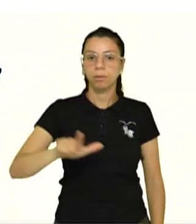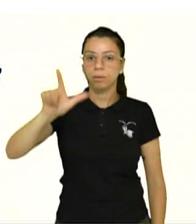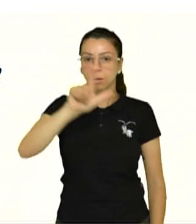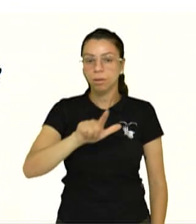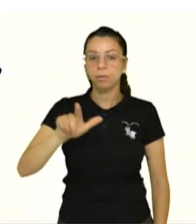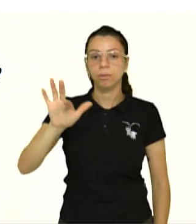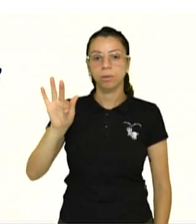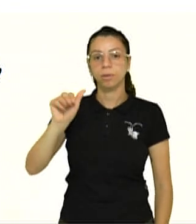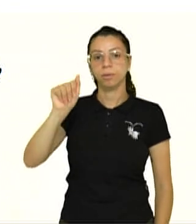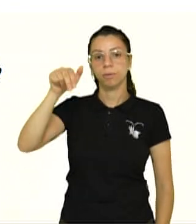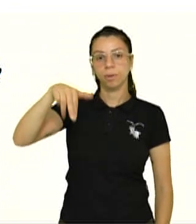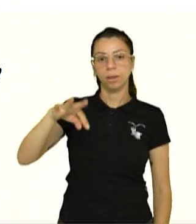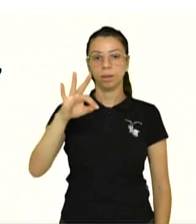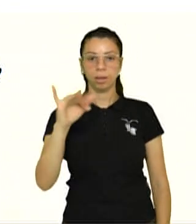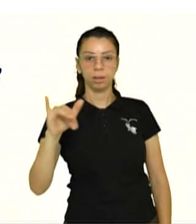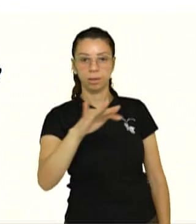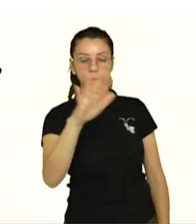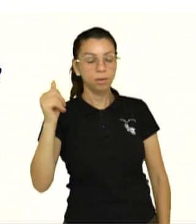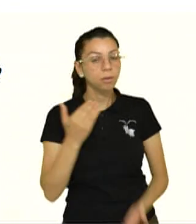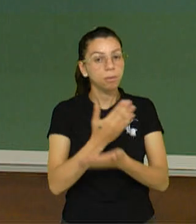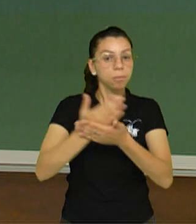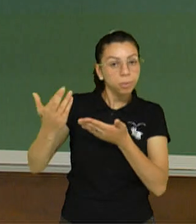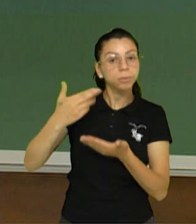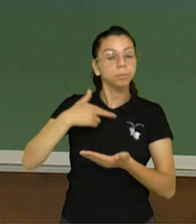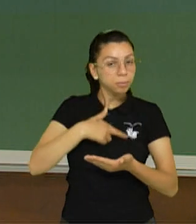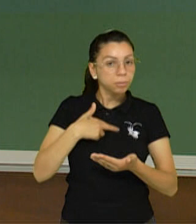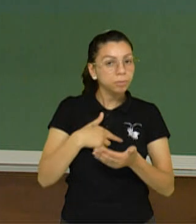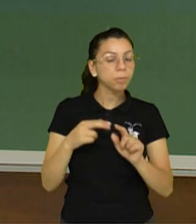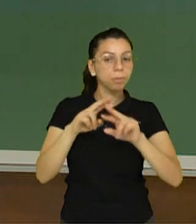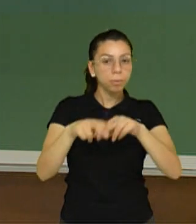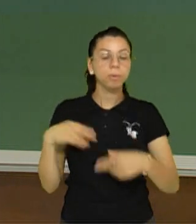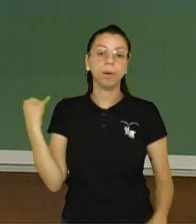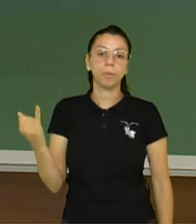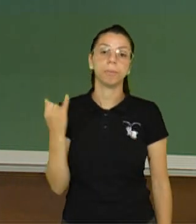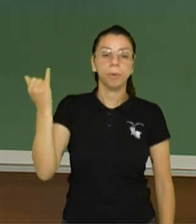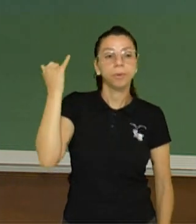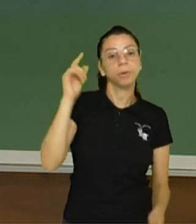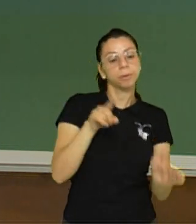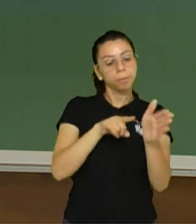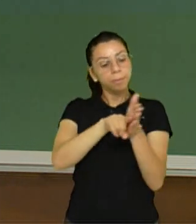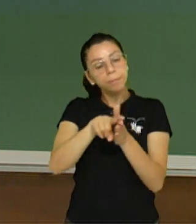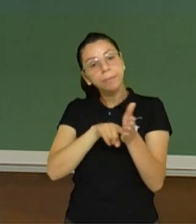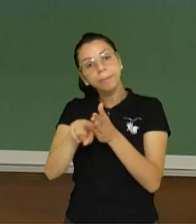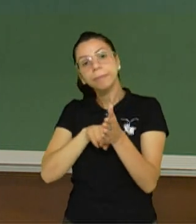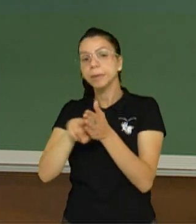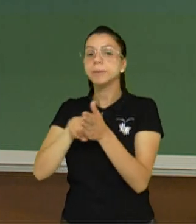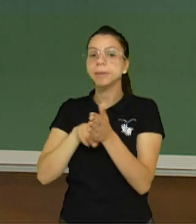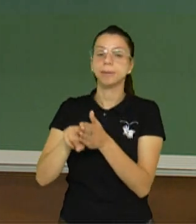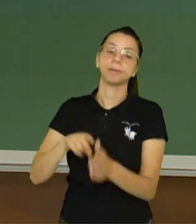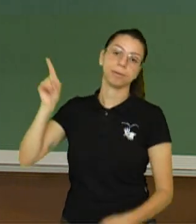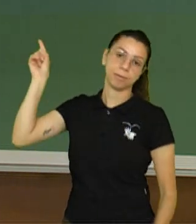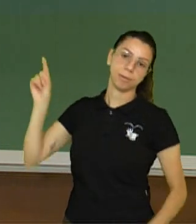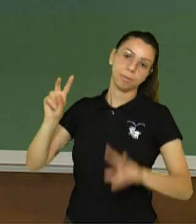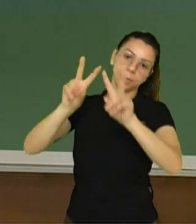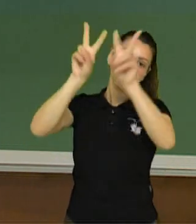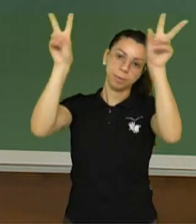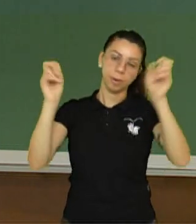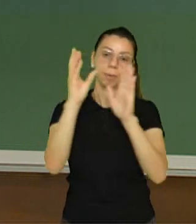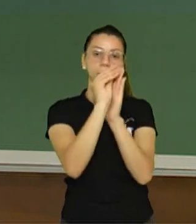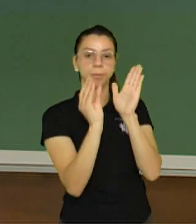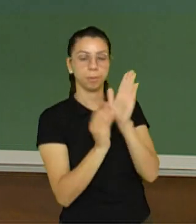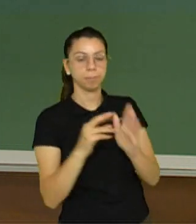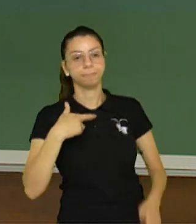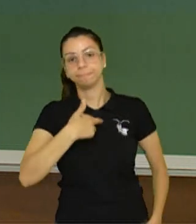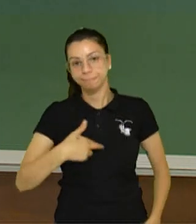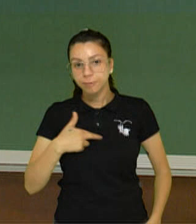romantismo, né? Então, por isso é importante você dar uma pesquisada lá para reforçar esse conteúdo do romantismo, se